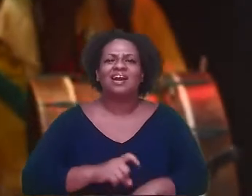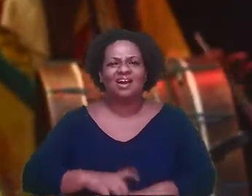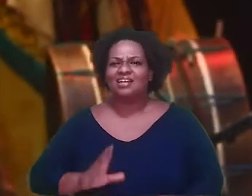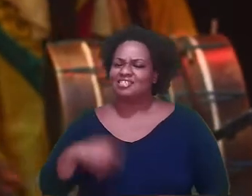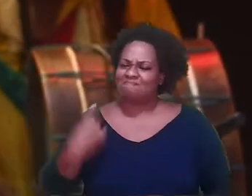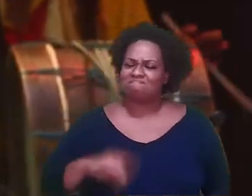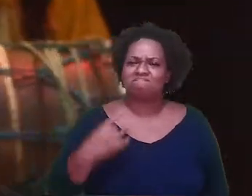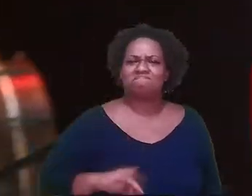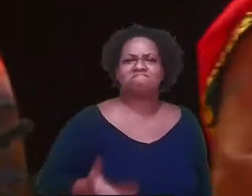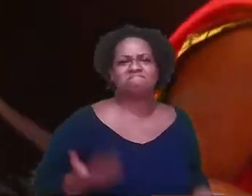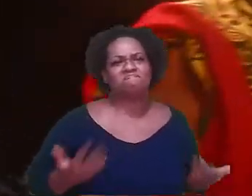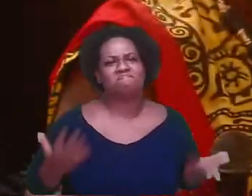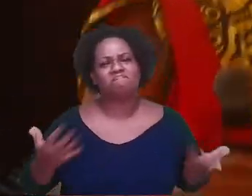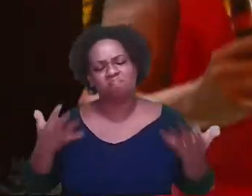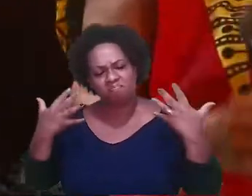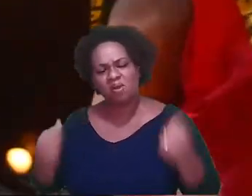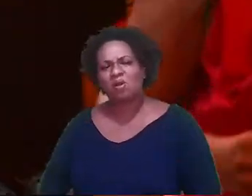do pau comer.